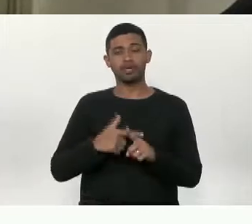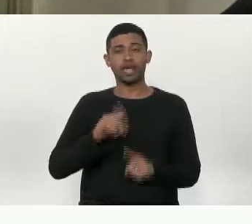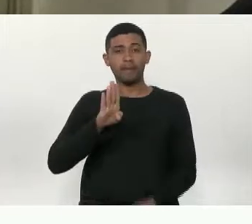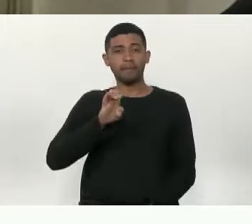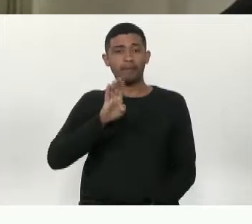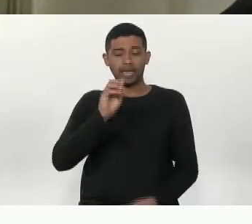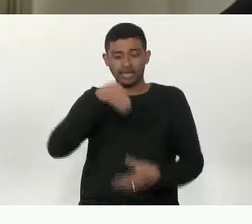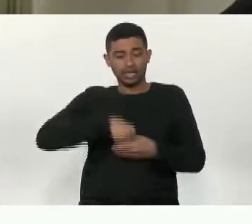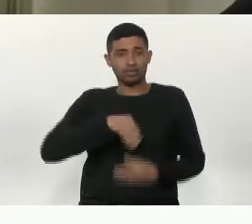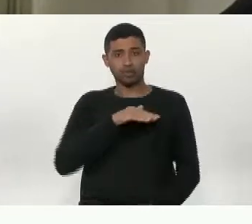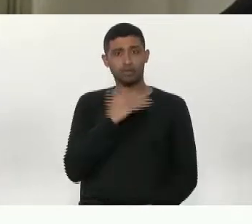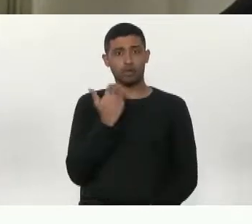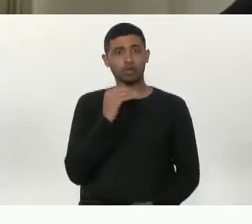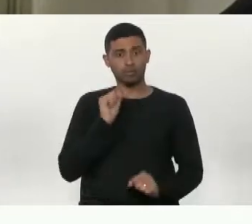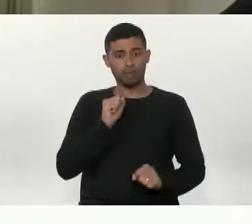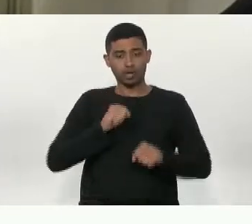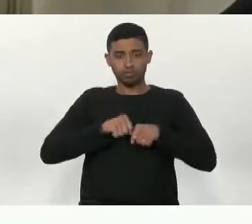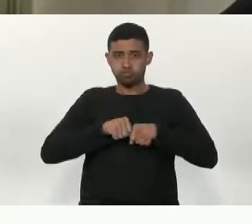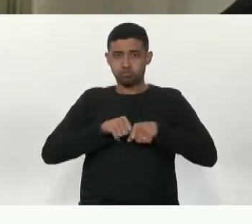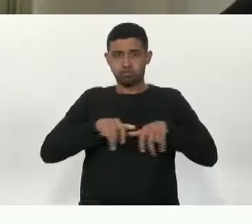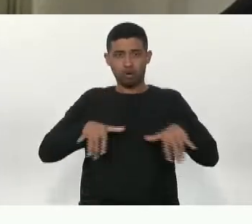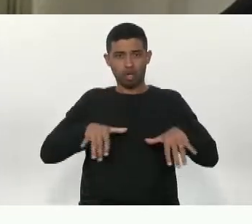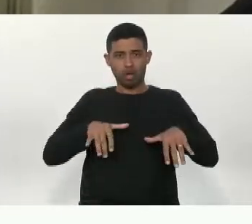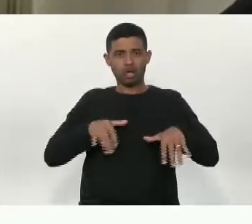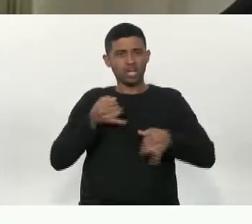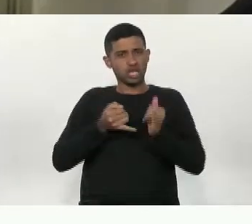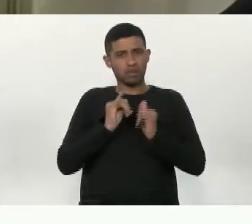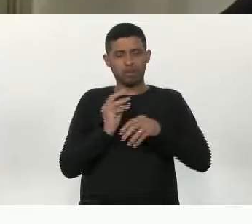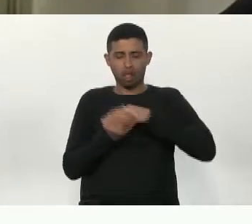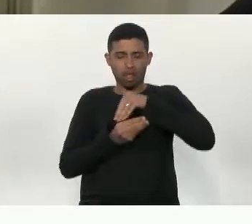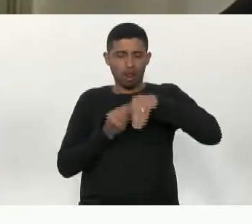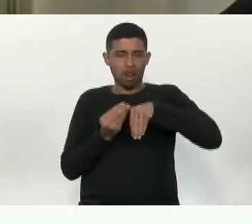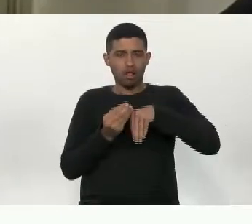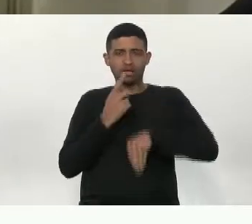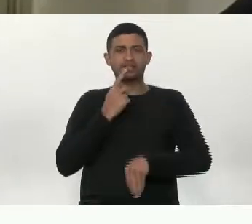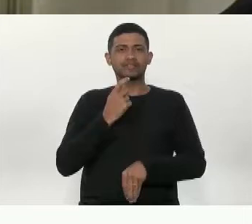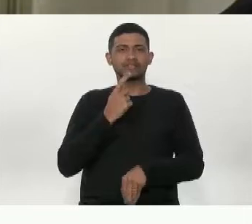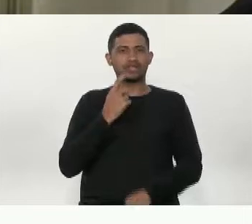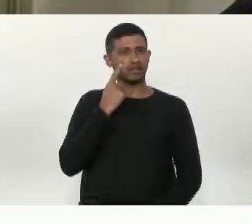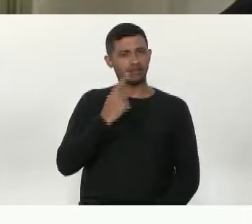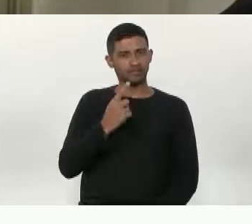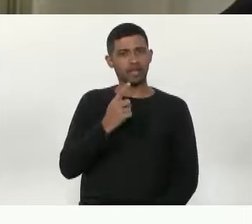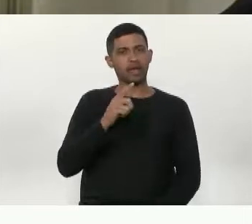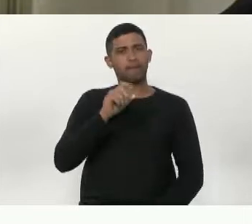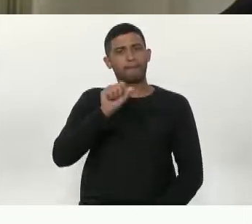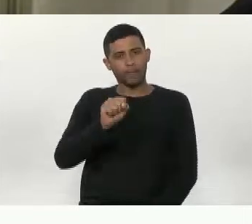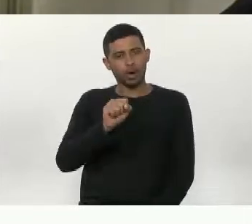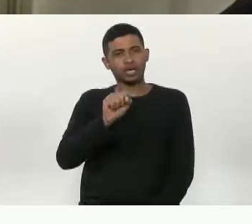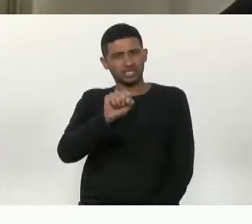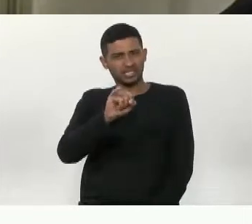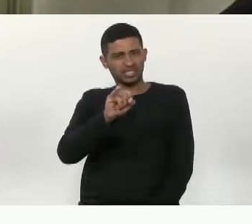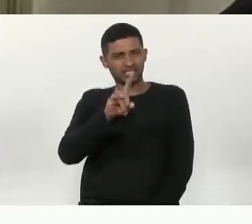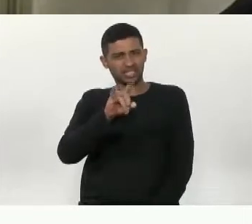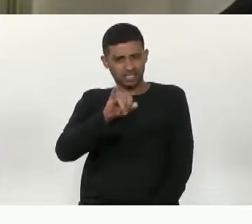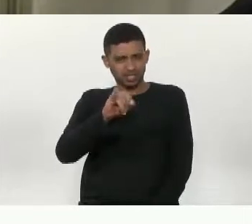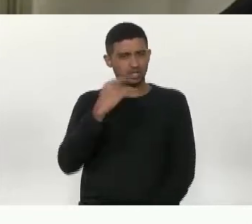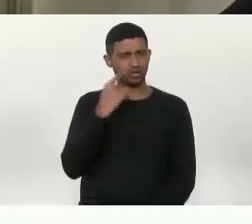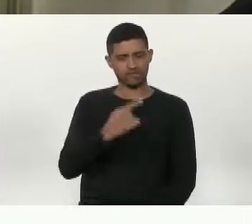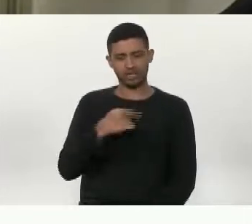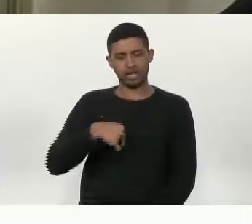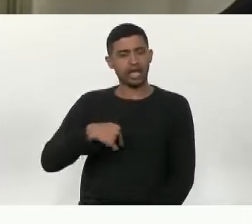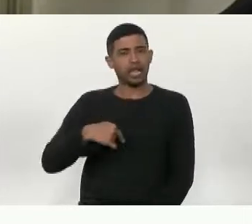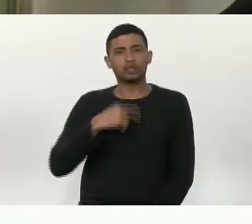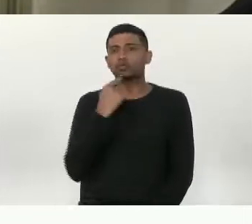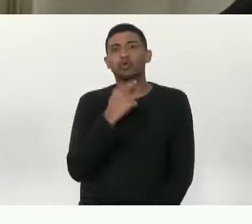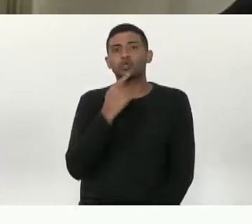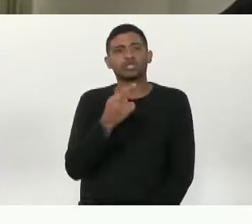dentro da barriga, pode liberar substâncias que alteram a coagulação sanguínea, levando a uma CID, uma coagulação vascular disseminada, e, de repente, ela nem sai